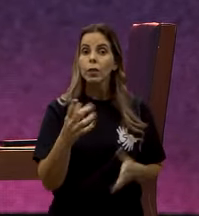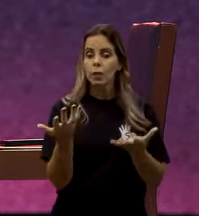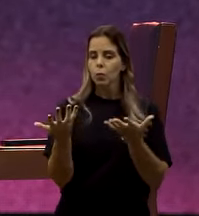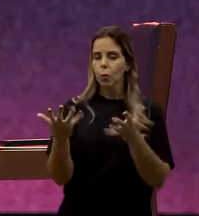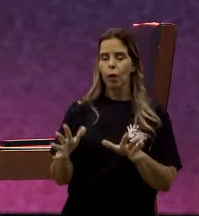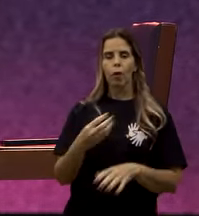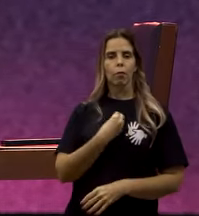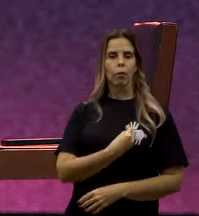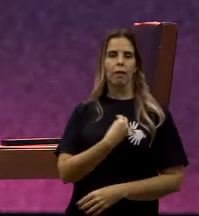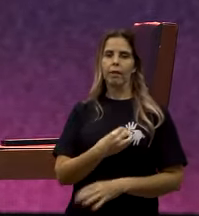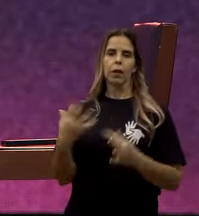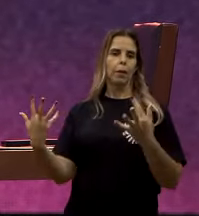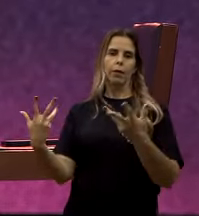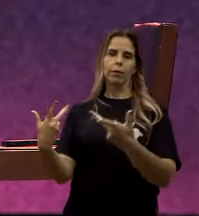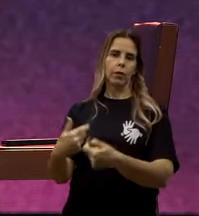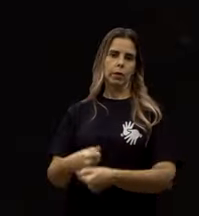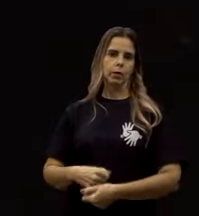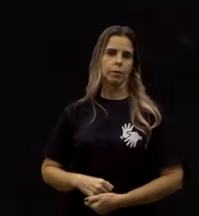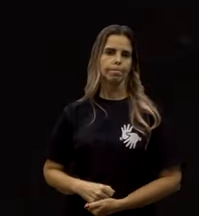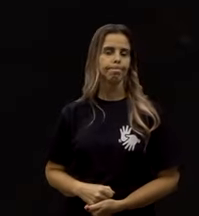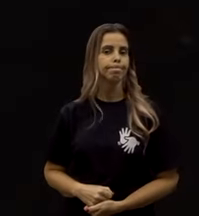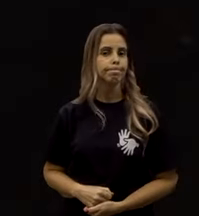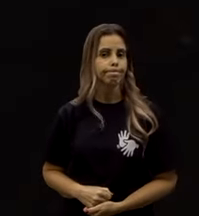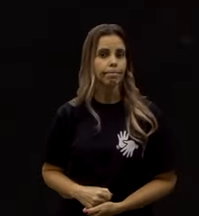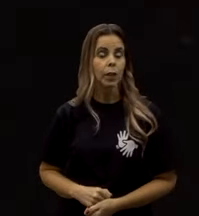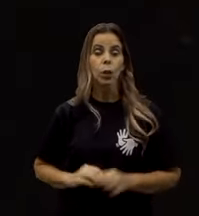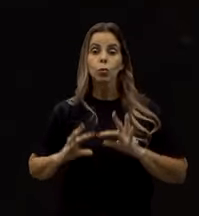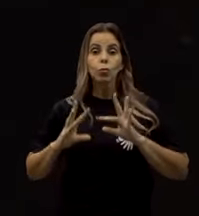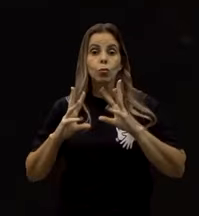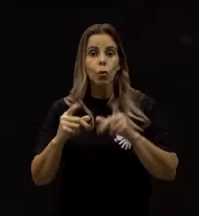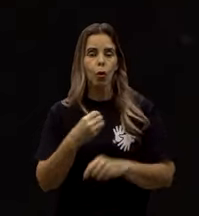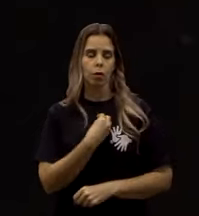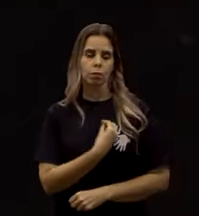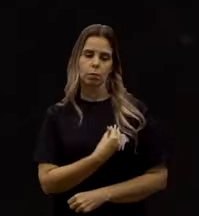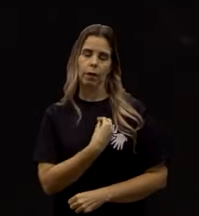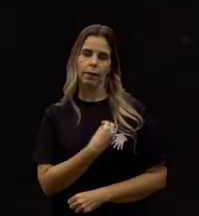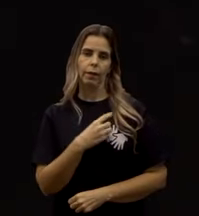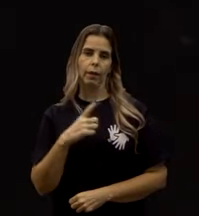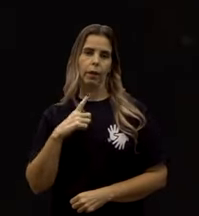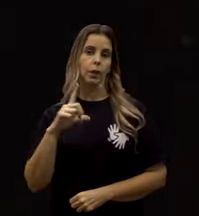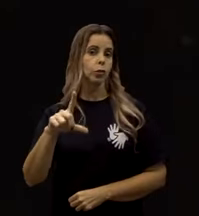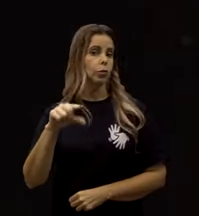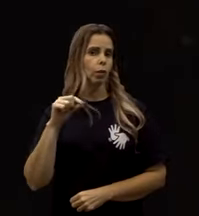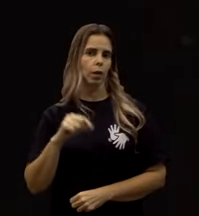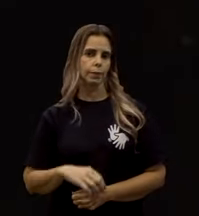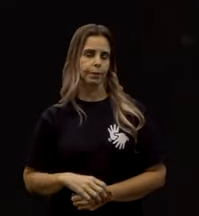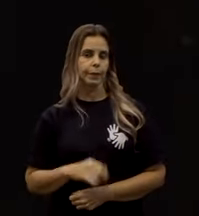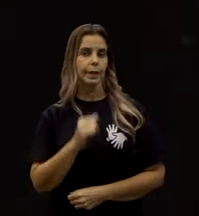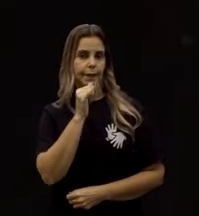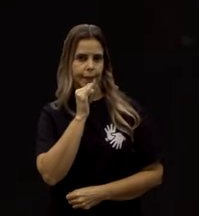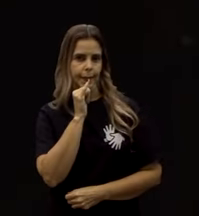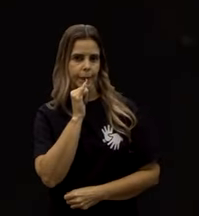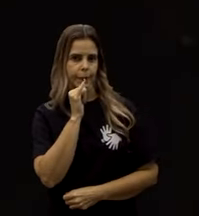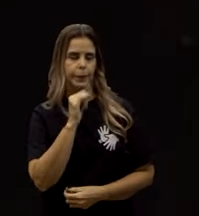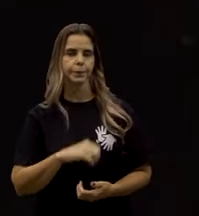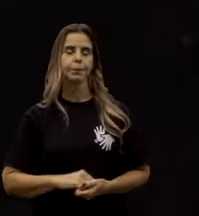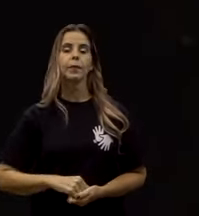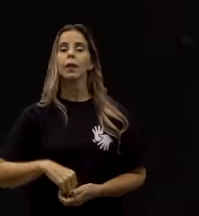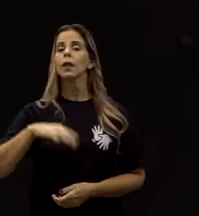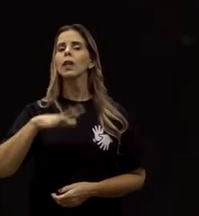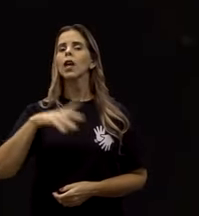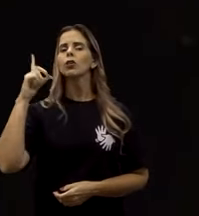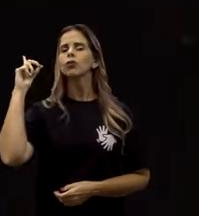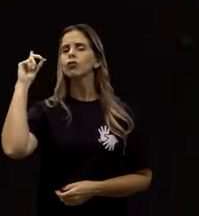abençoada e tudo na vida é assim por exemplo vamos vamos confessar pecado hoje aqui quem tem